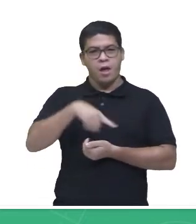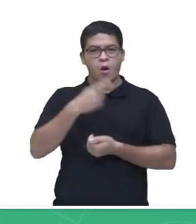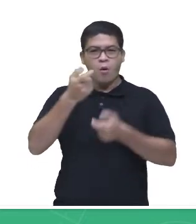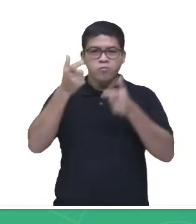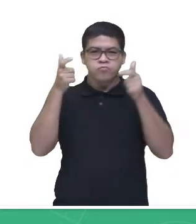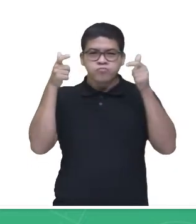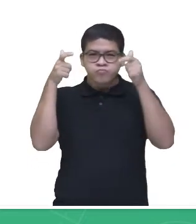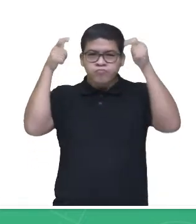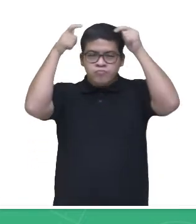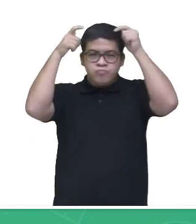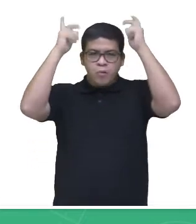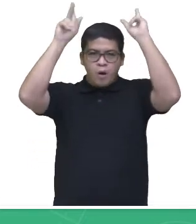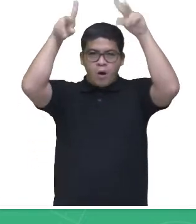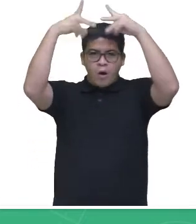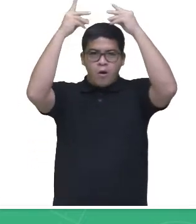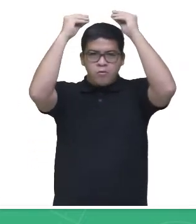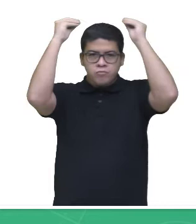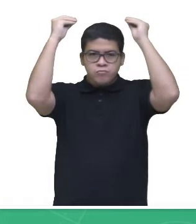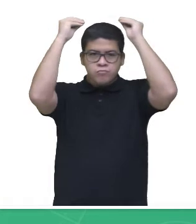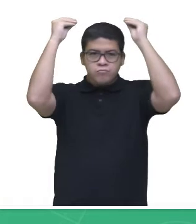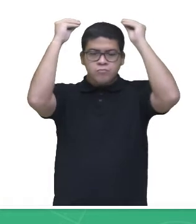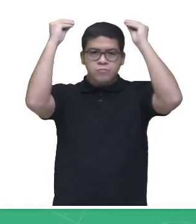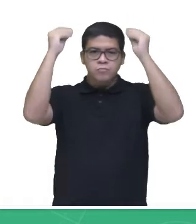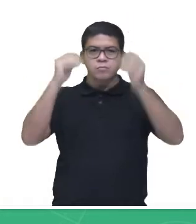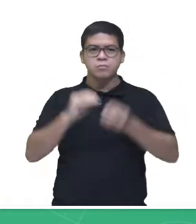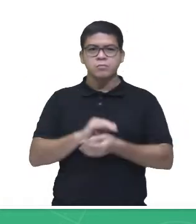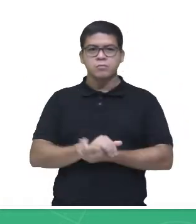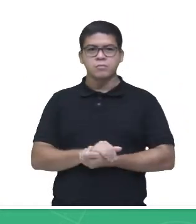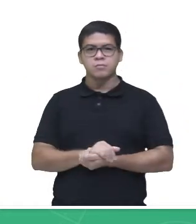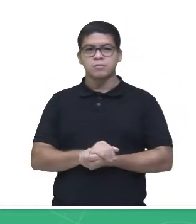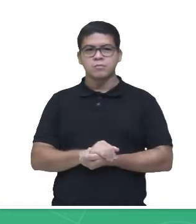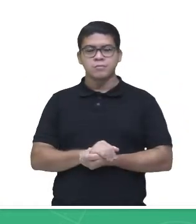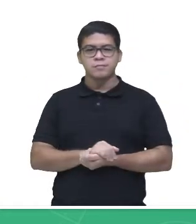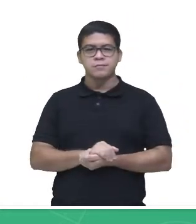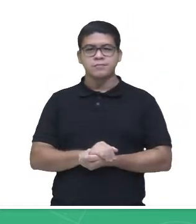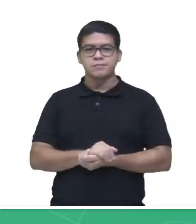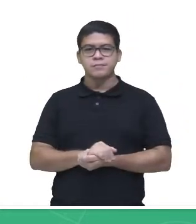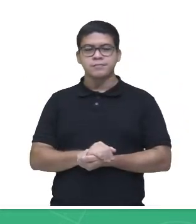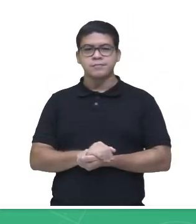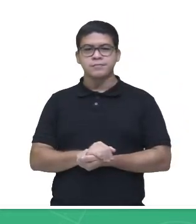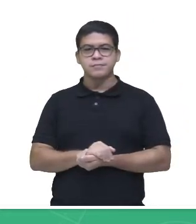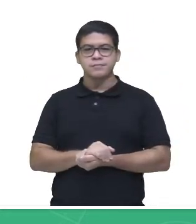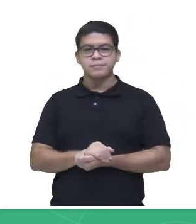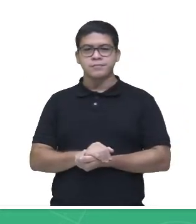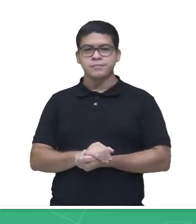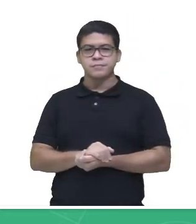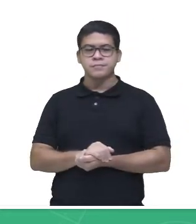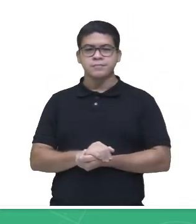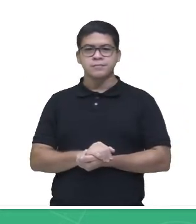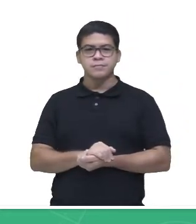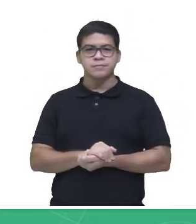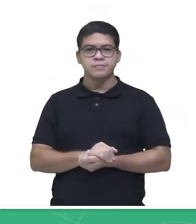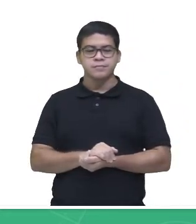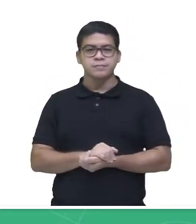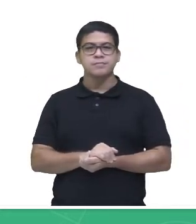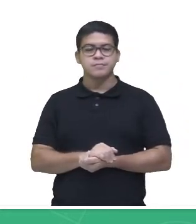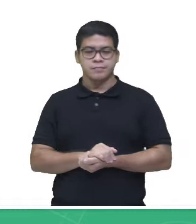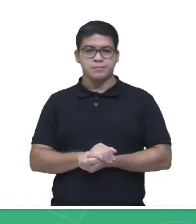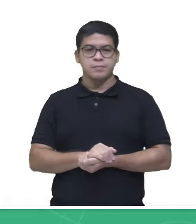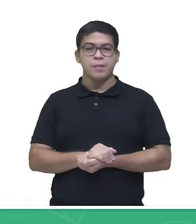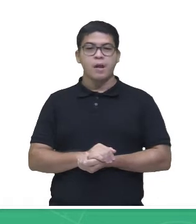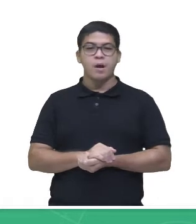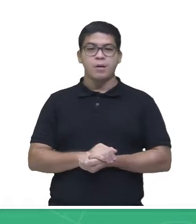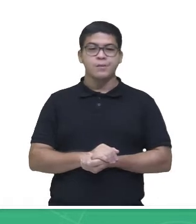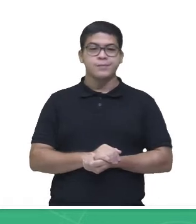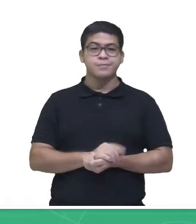né? O amarradinho, é o penteadinho do cabelo dela. Monio. O cocó, né, que chamam. Arroto,